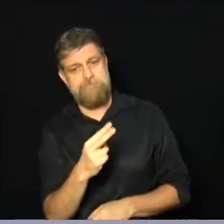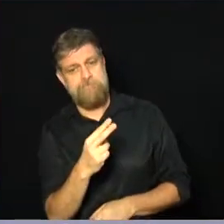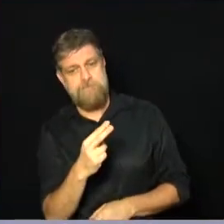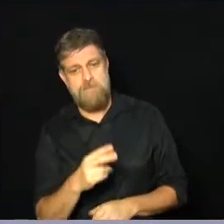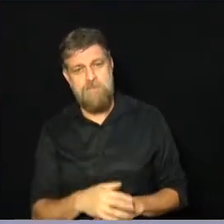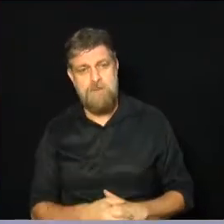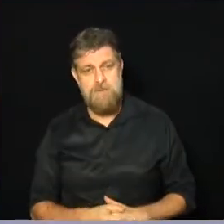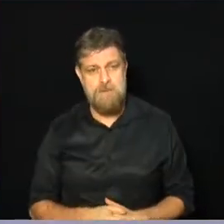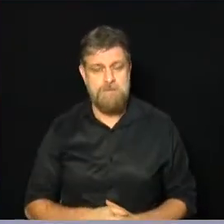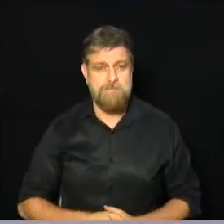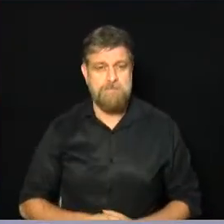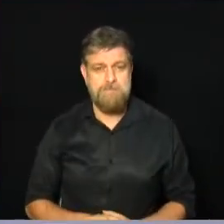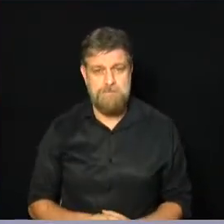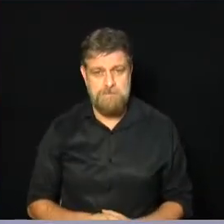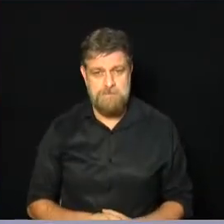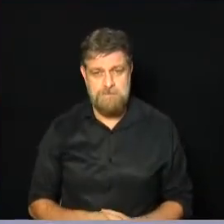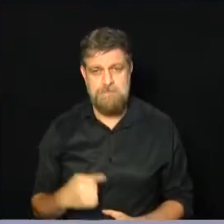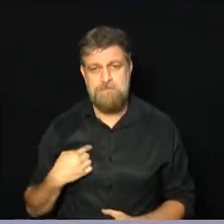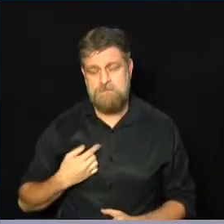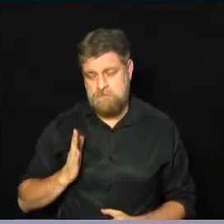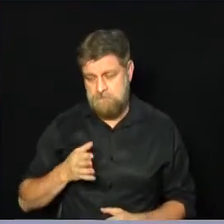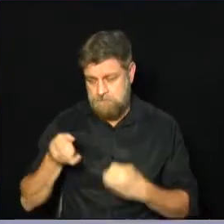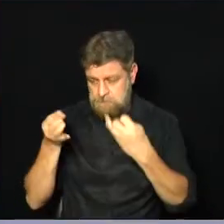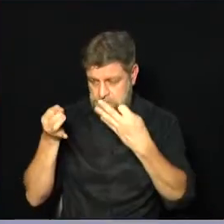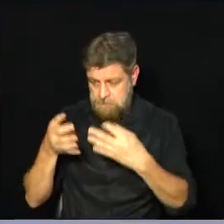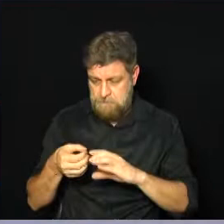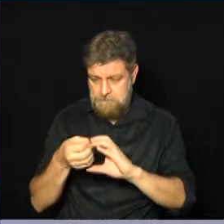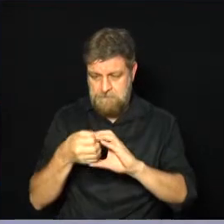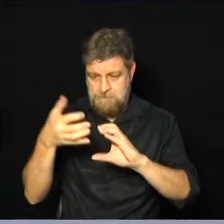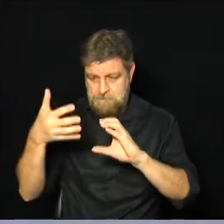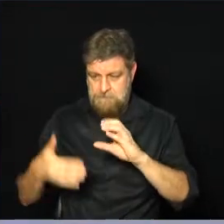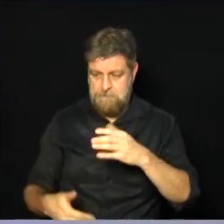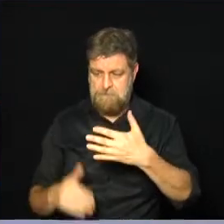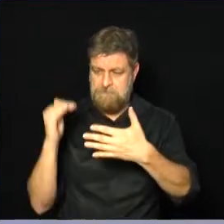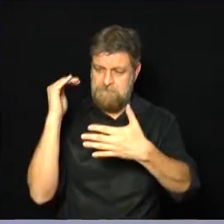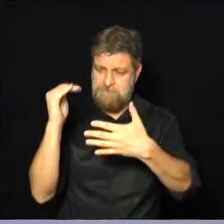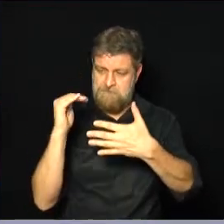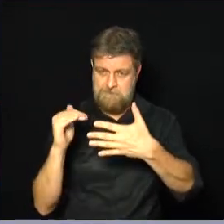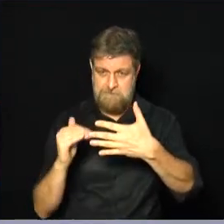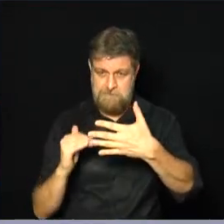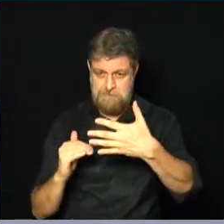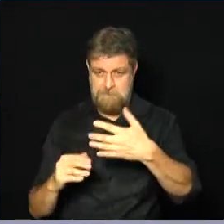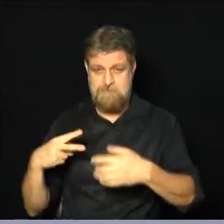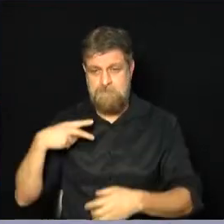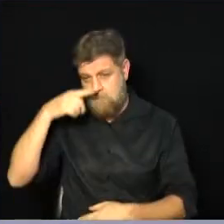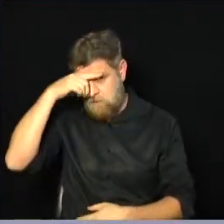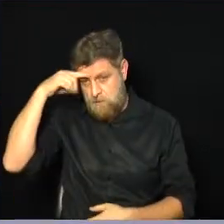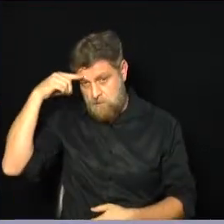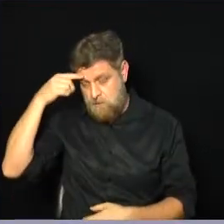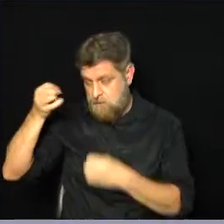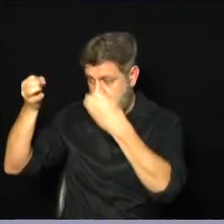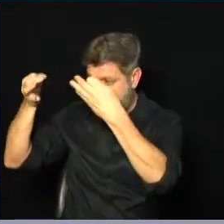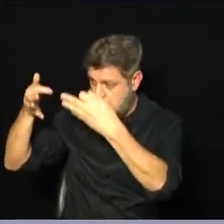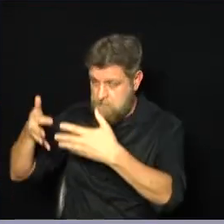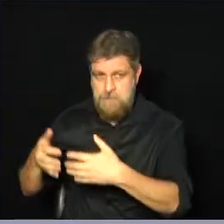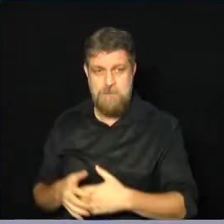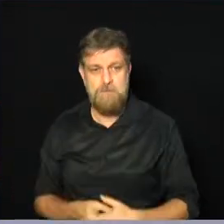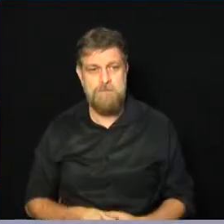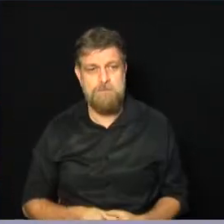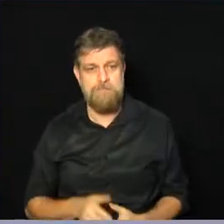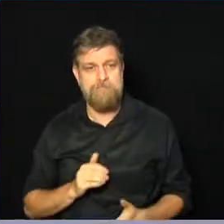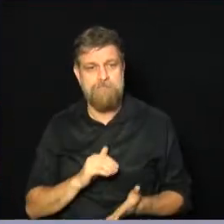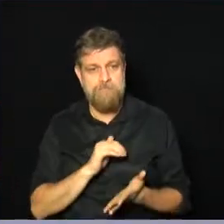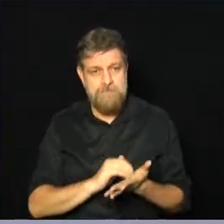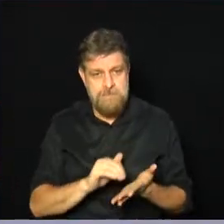então, como nós falamos aí, algumas características, o vereador Otto já explicou aqui que a Secretaria